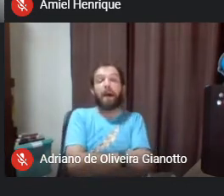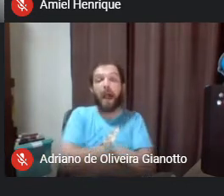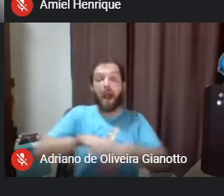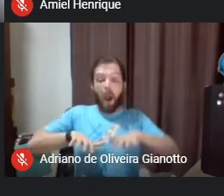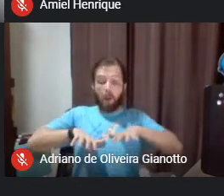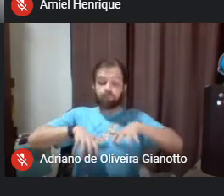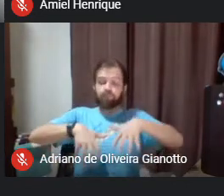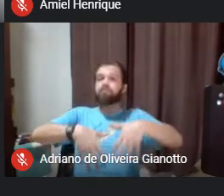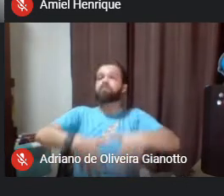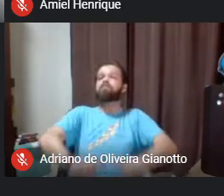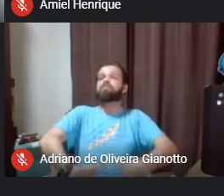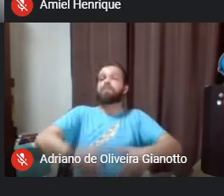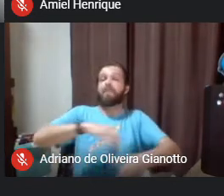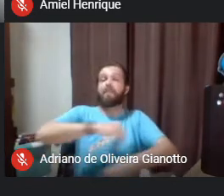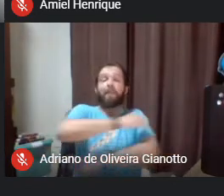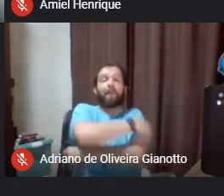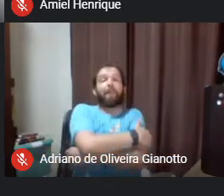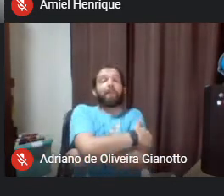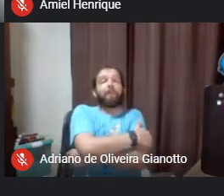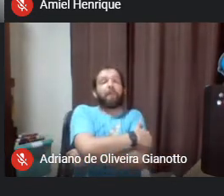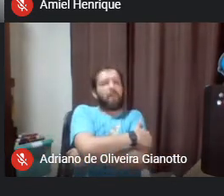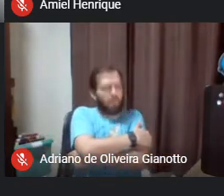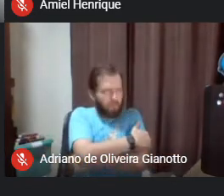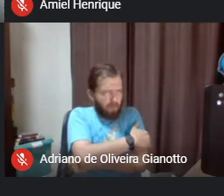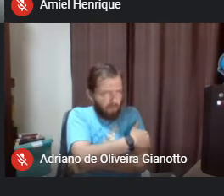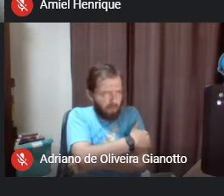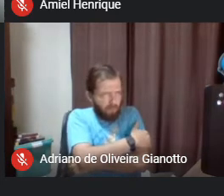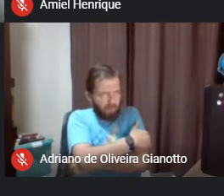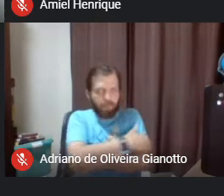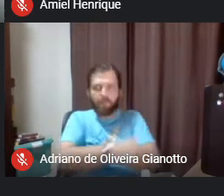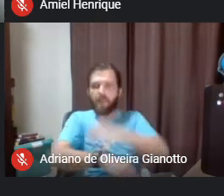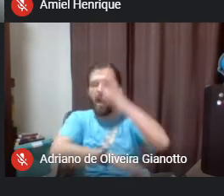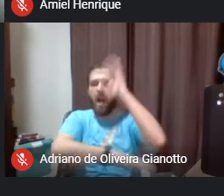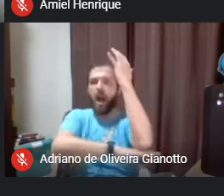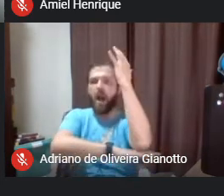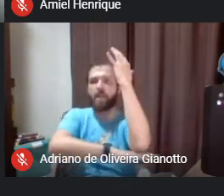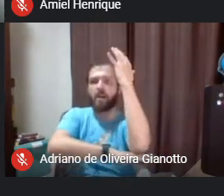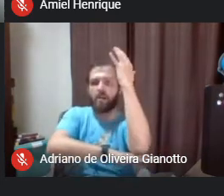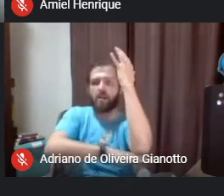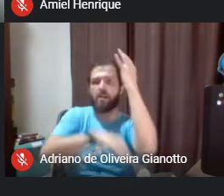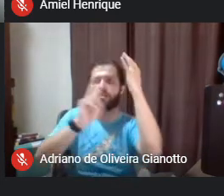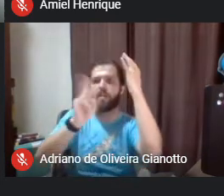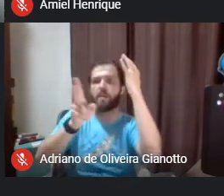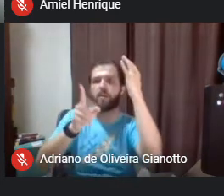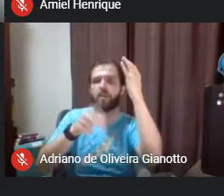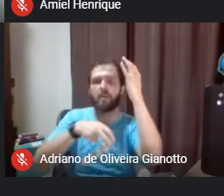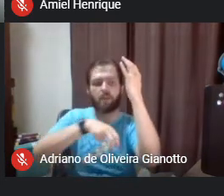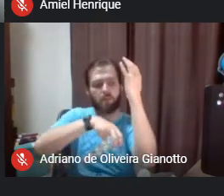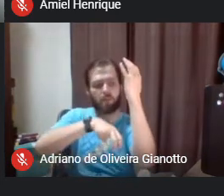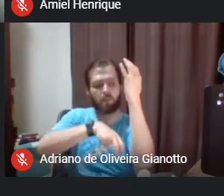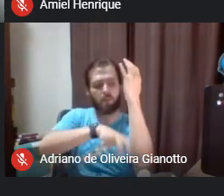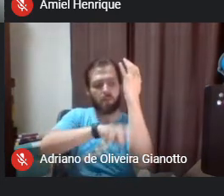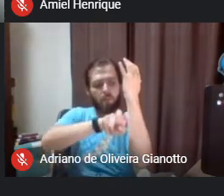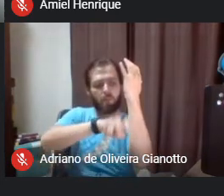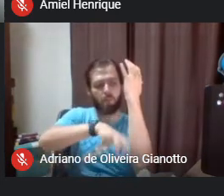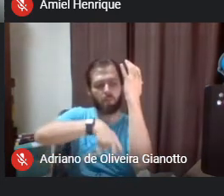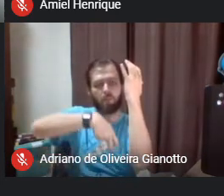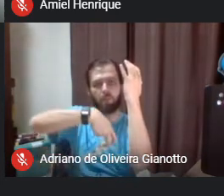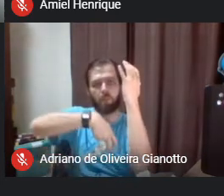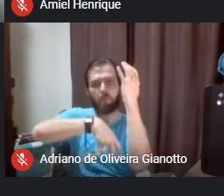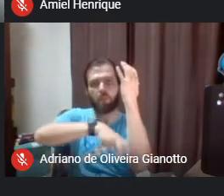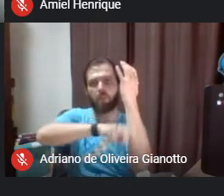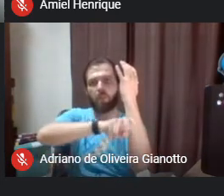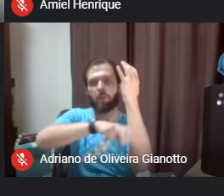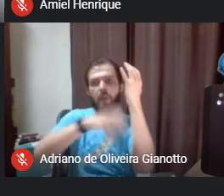sentado ali, numa cadeira daquela, bem gordo, com a barriga grande ali assim, olhando uma